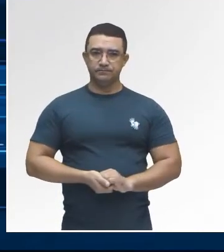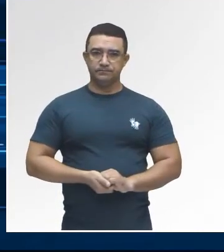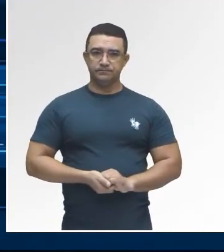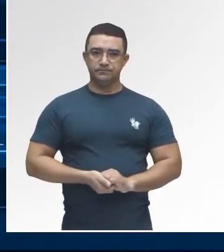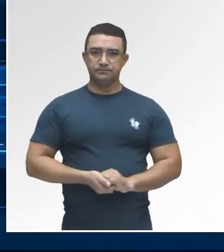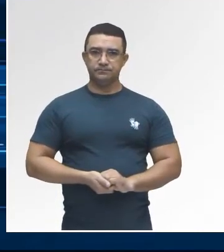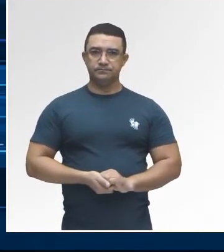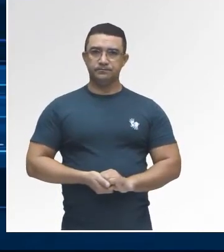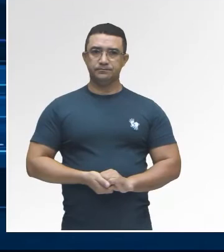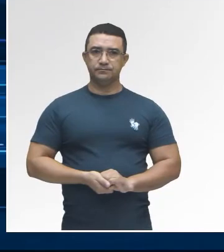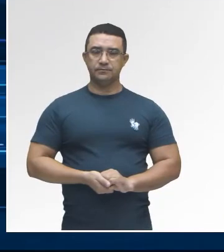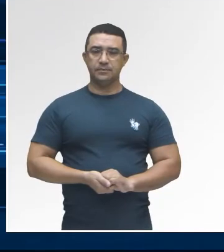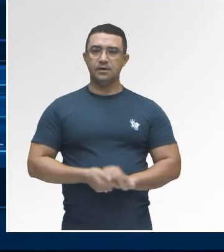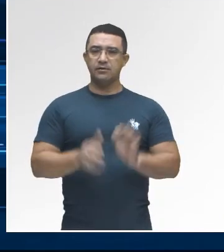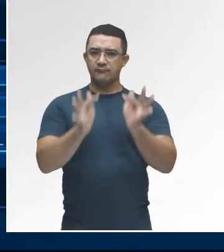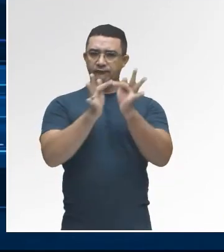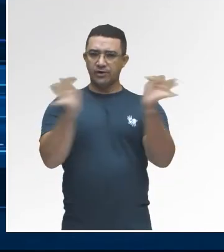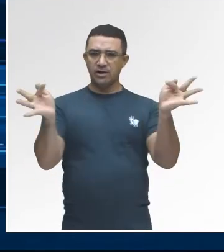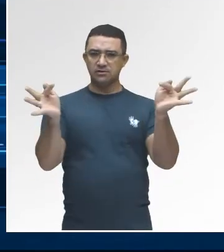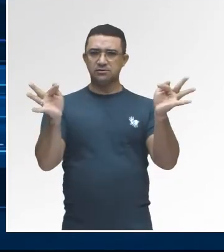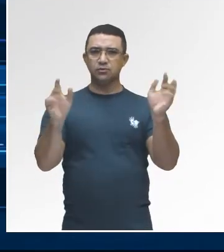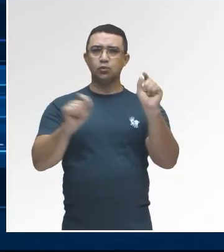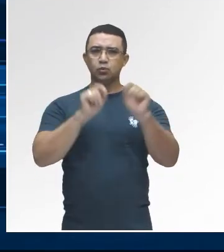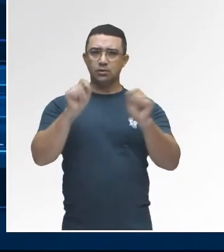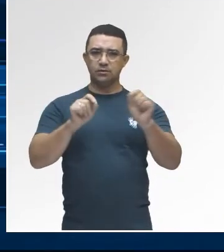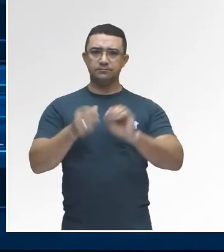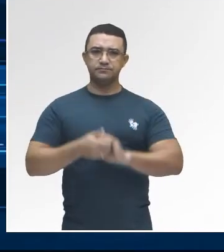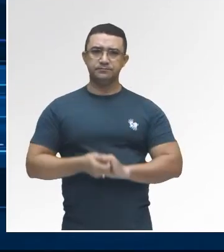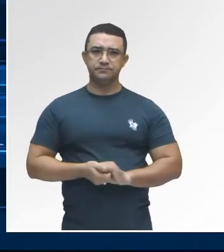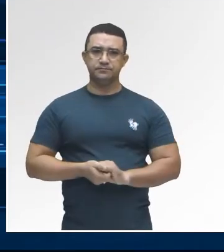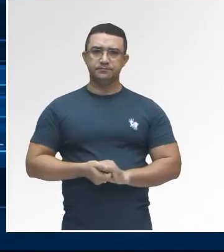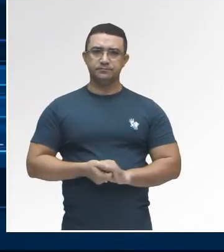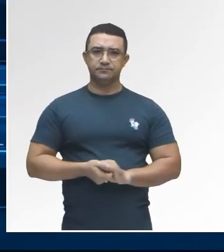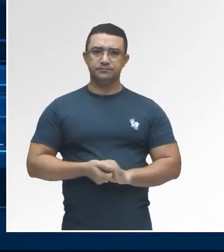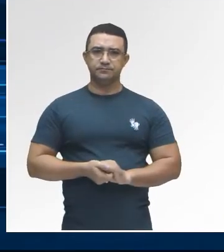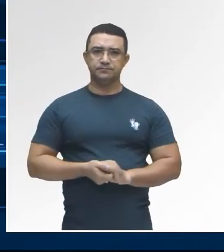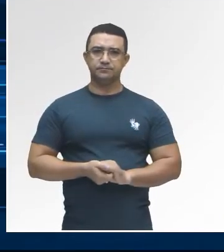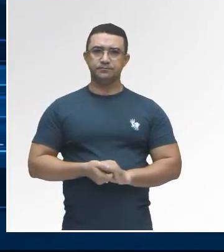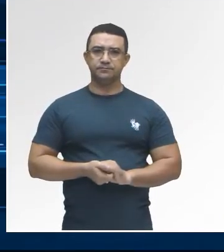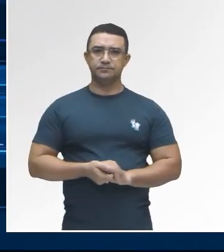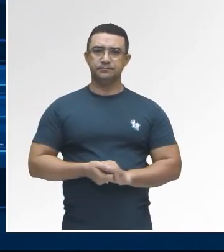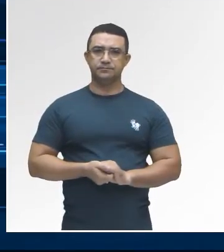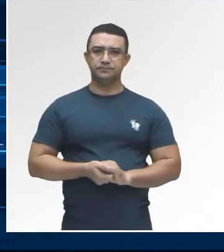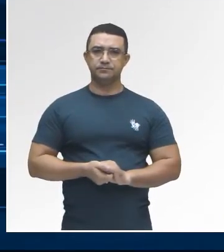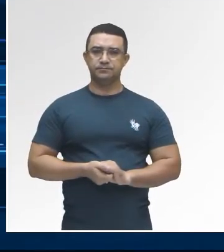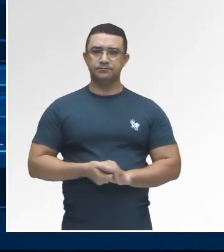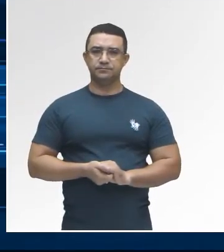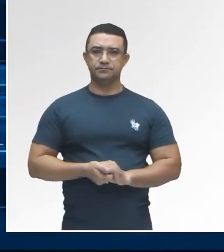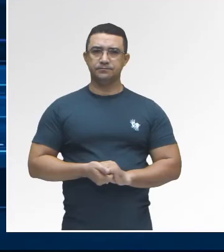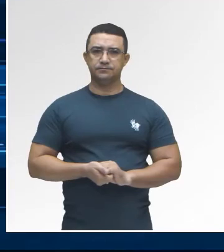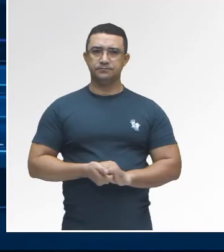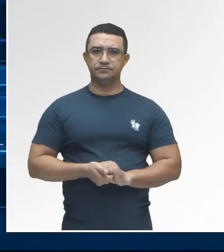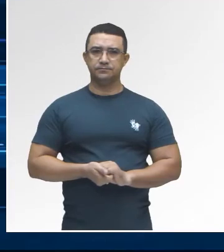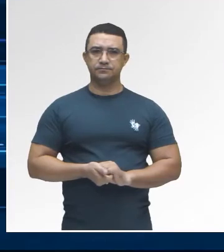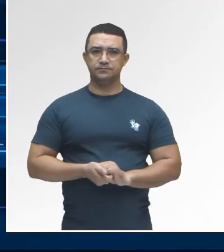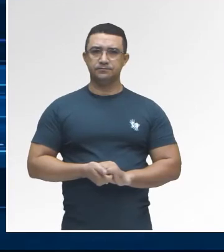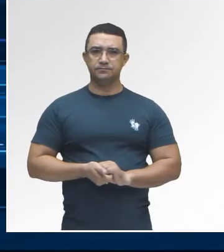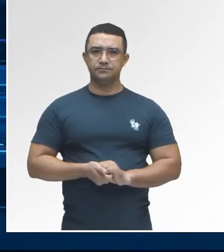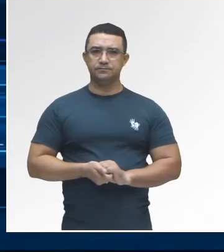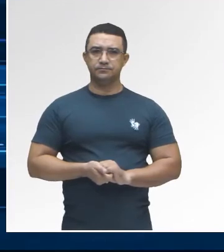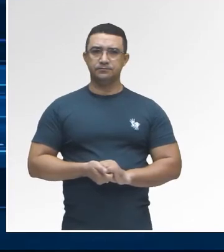exemplos. A primeira frase que está bem aqui, ó. We have just known each other. We have just known each other,